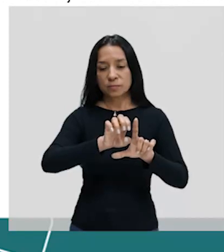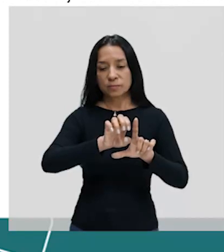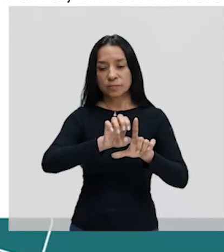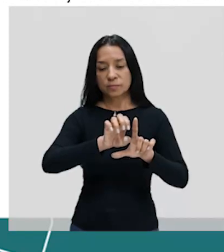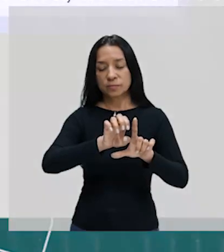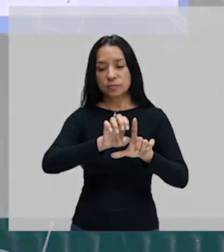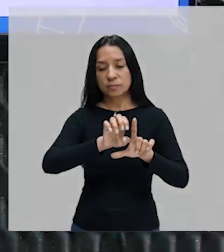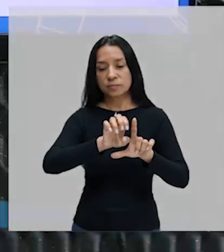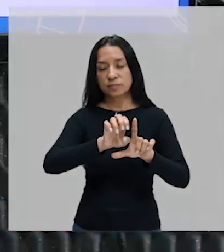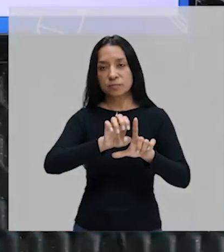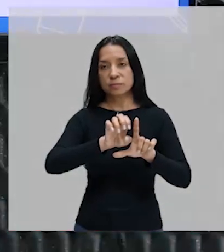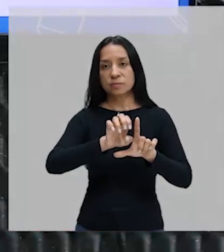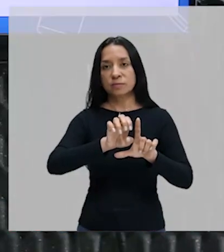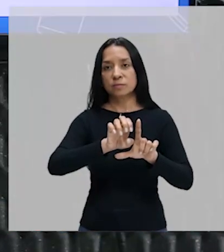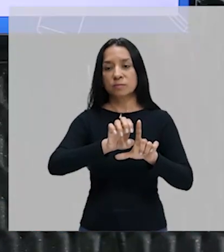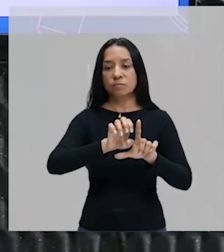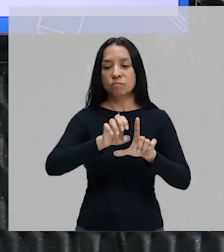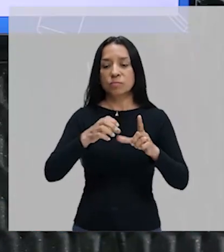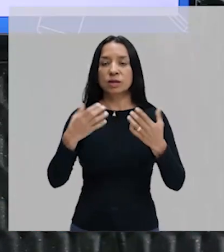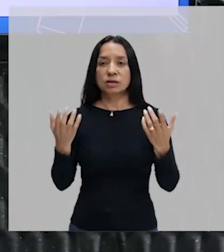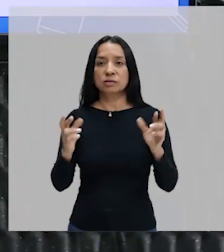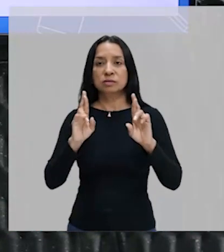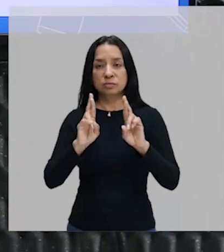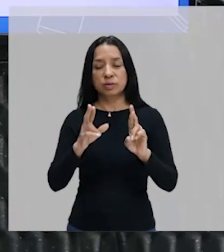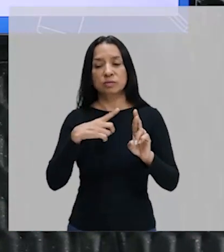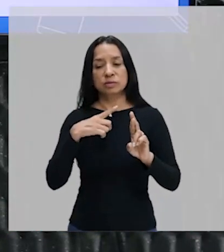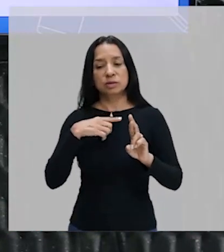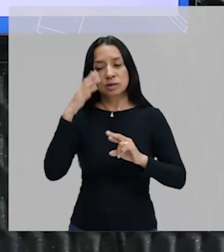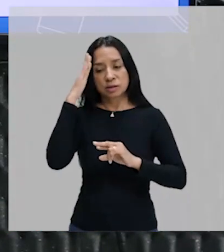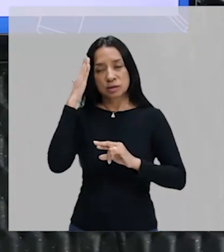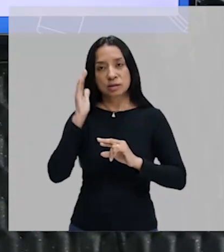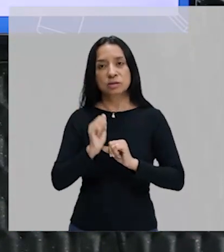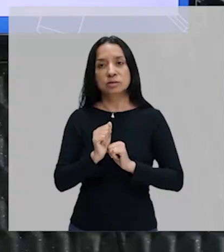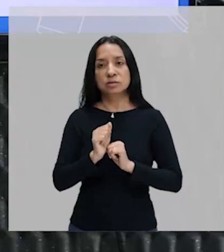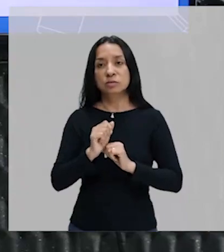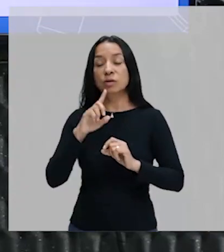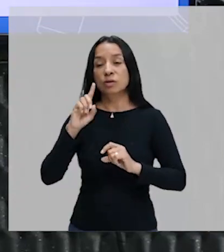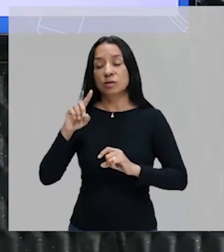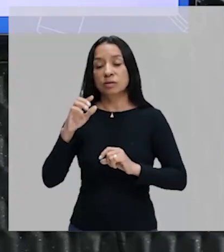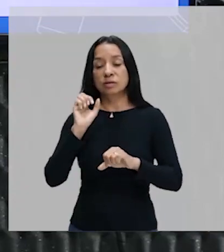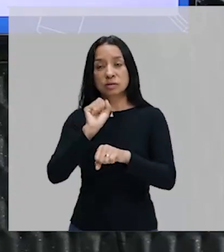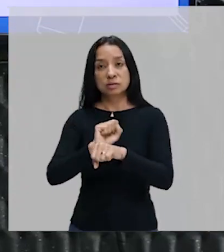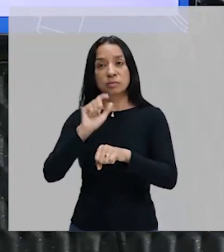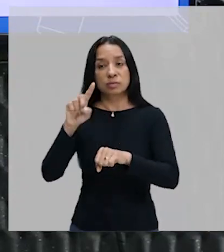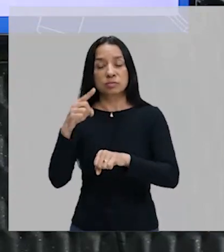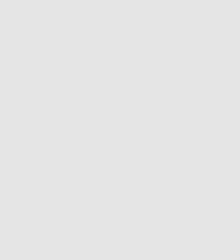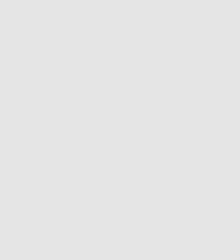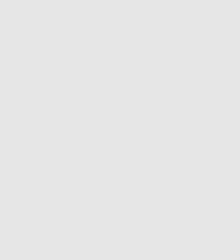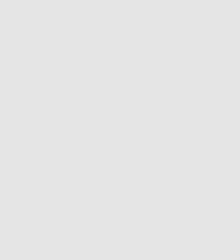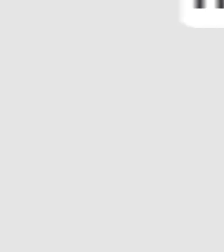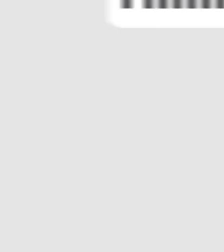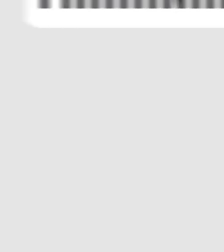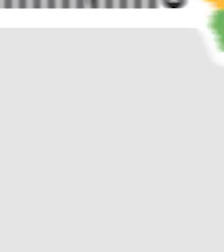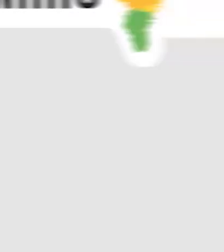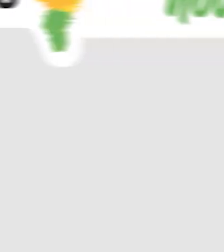das teias tróficas. Então, eu espero que vocês tenham entendido e aguardo vocês na próxima aula. Tchau, tchau.